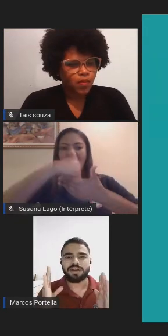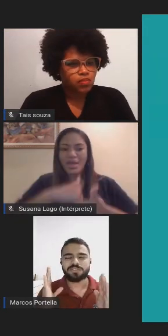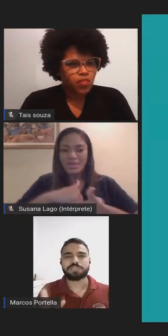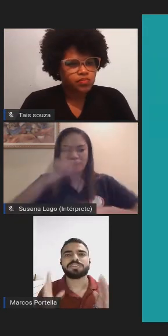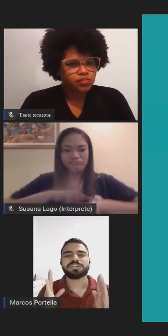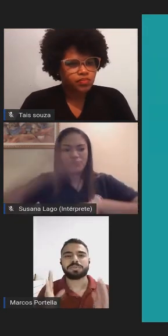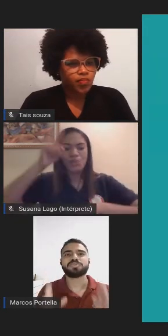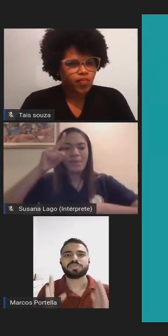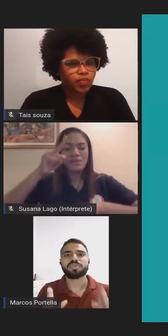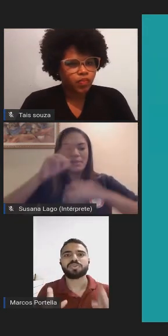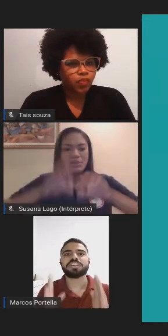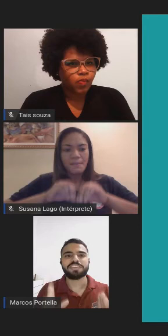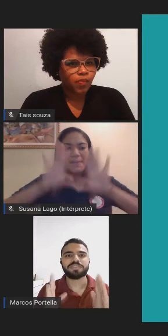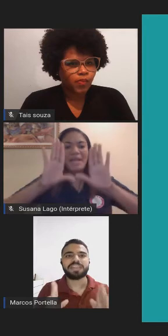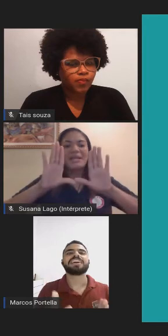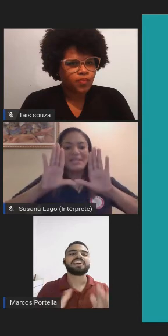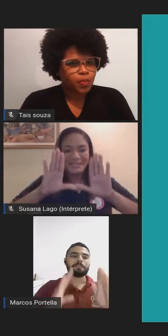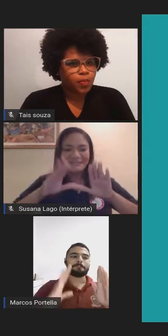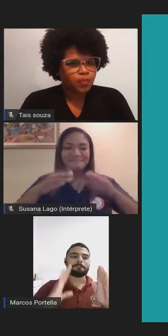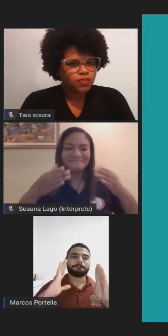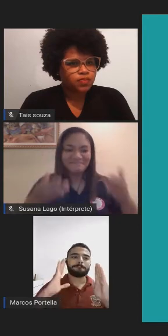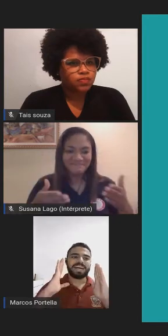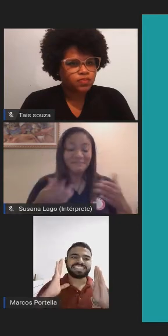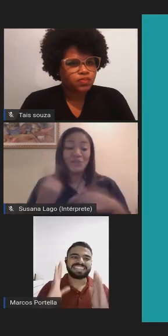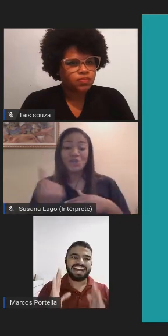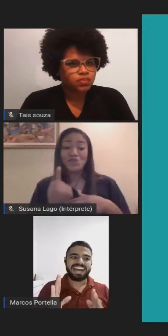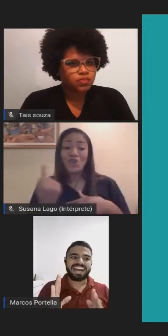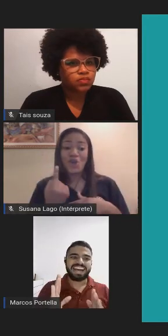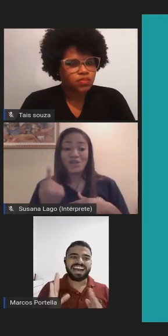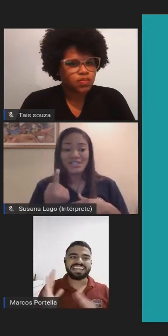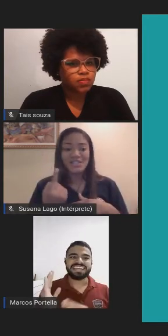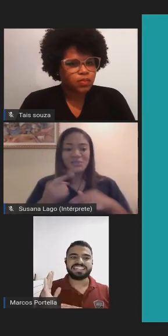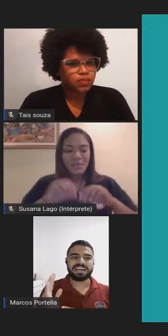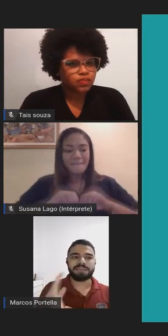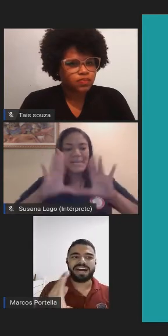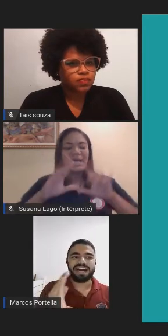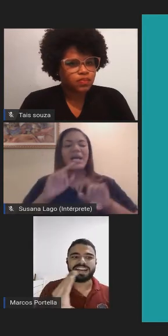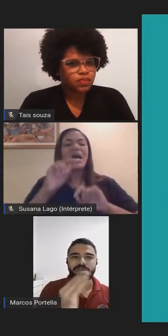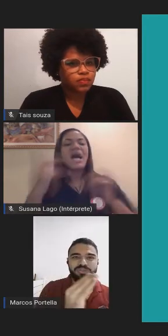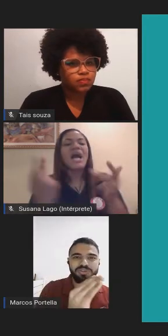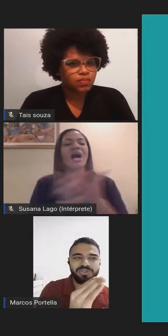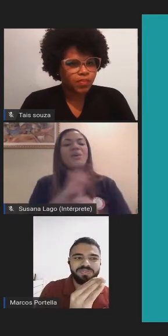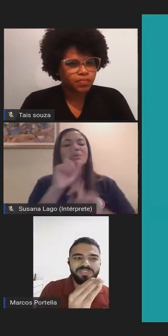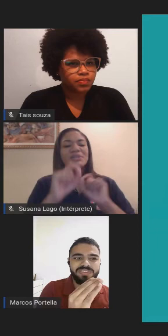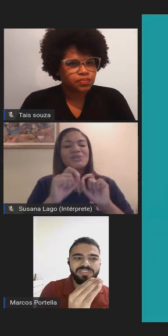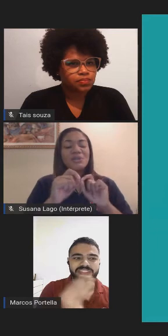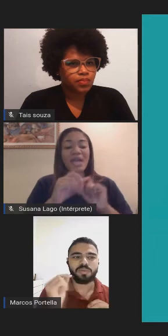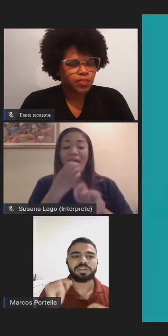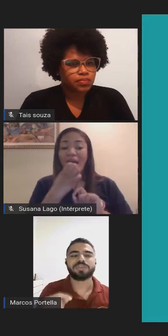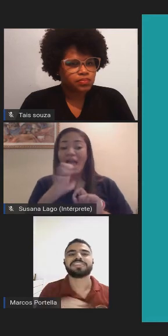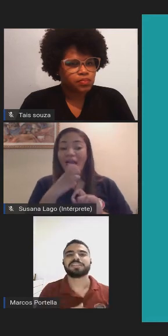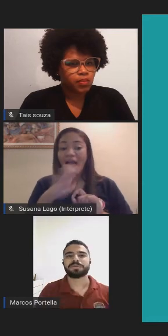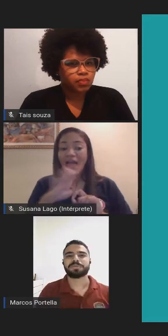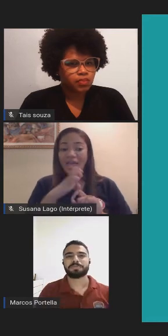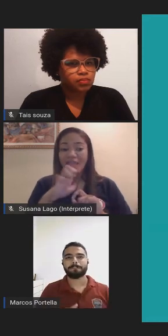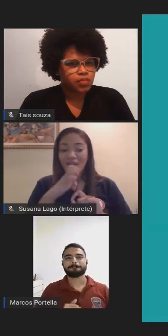Esse é um tipo de semicondutor que vai fazer o quê? Passar a energia para o motor quando